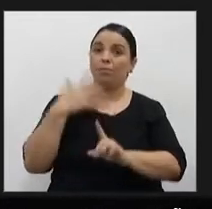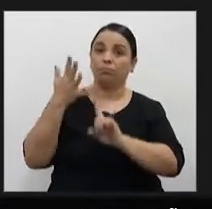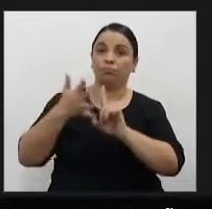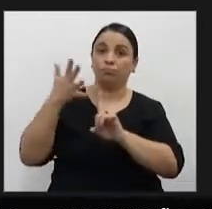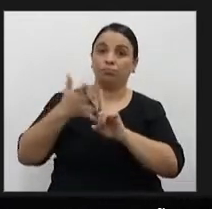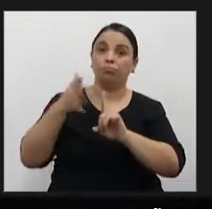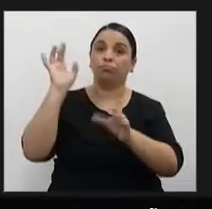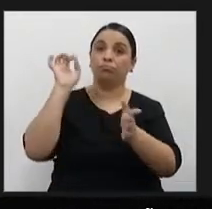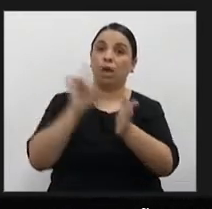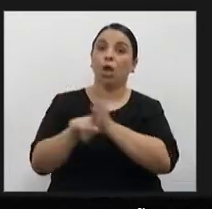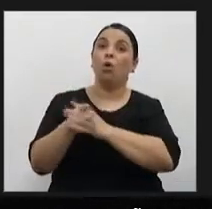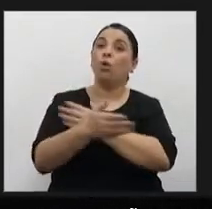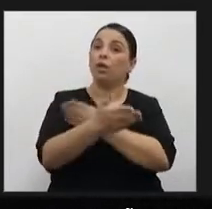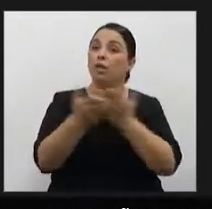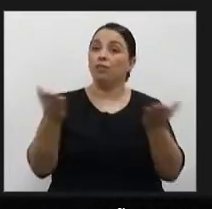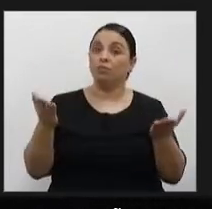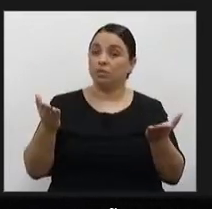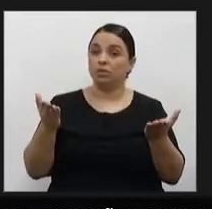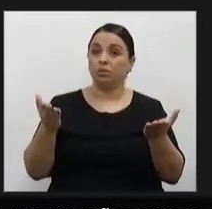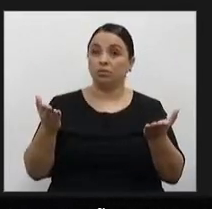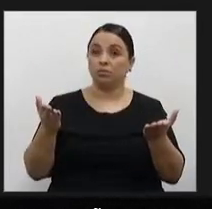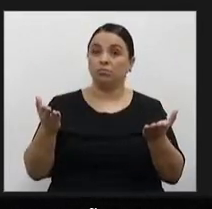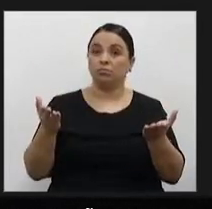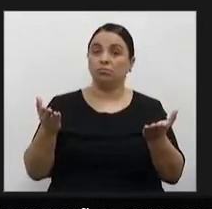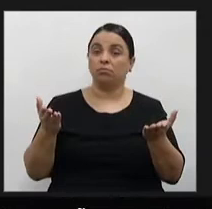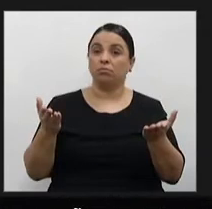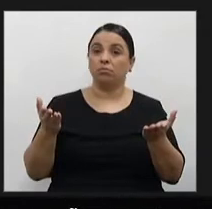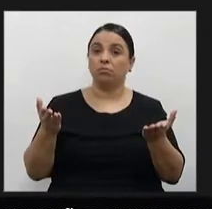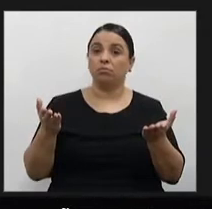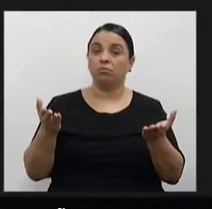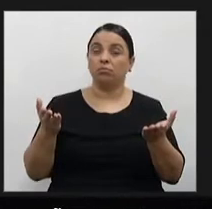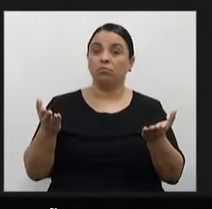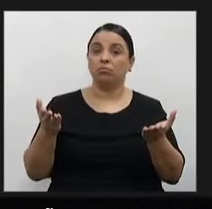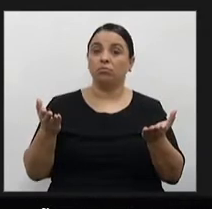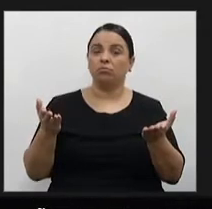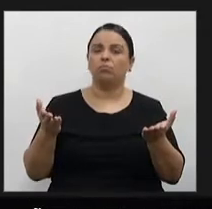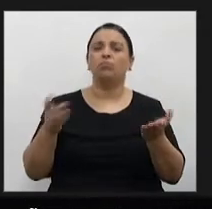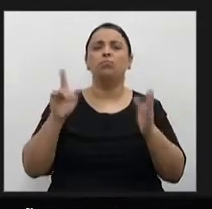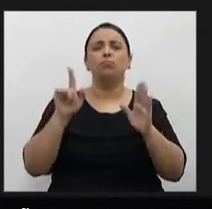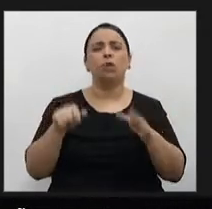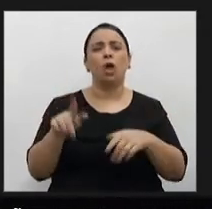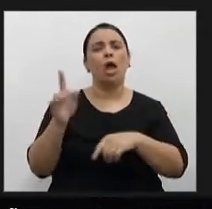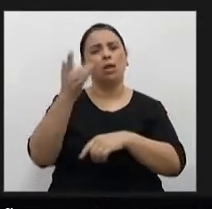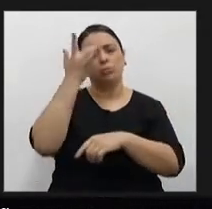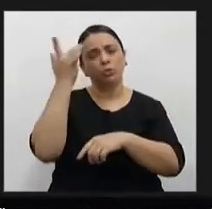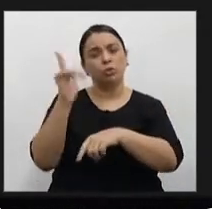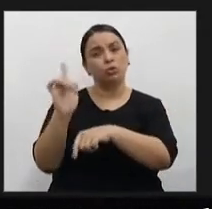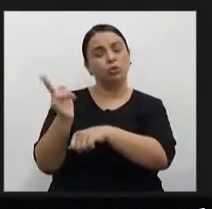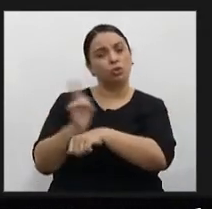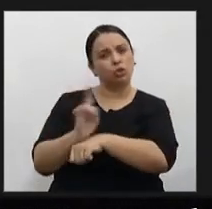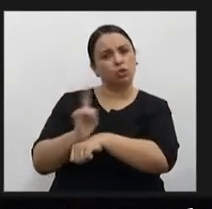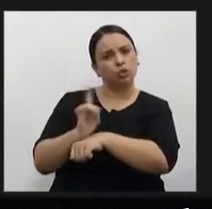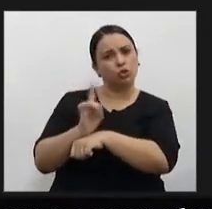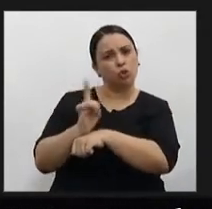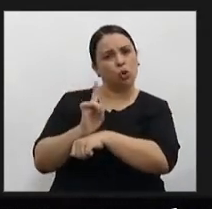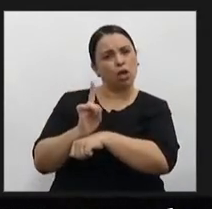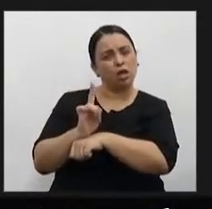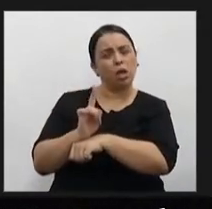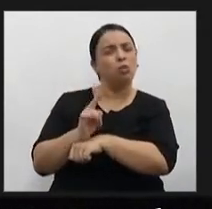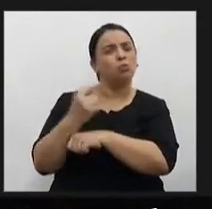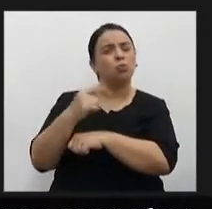a vocês sobre o que pensam os gestores em relação às pessoas